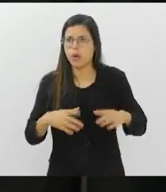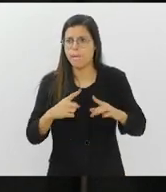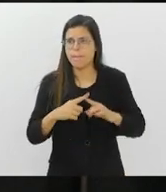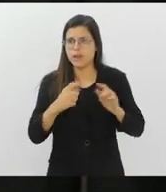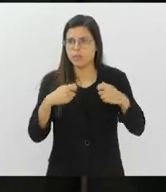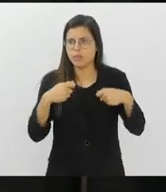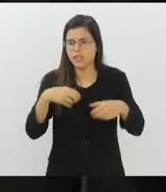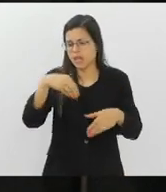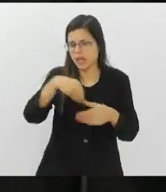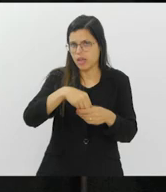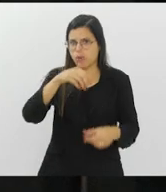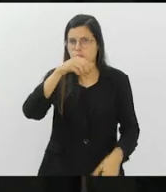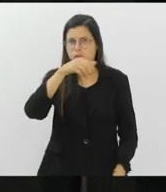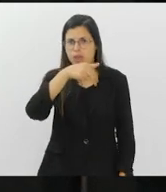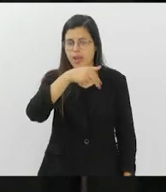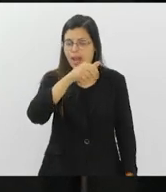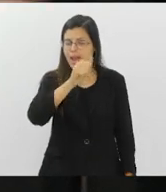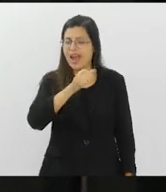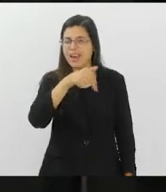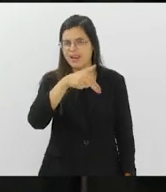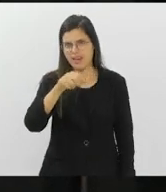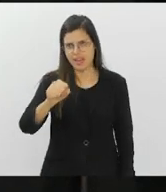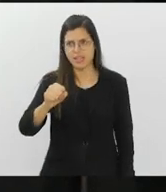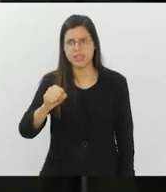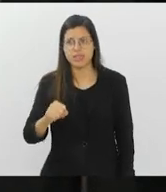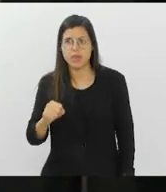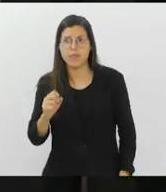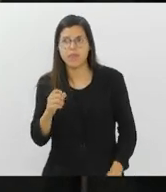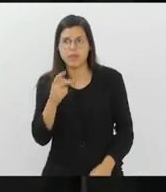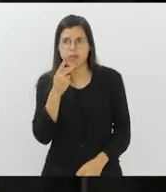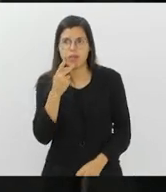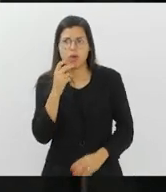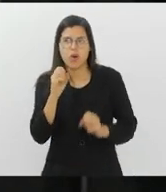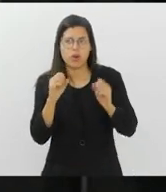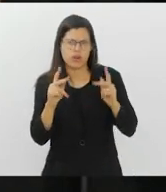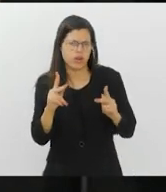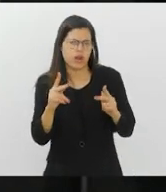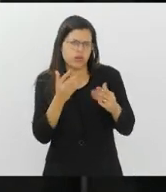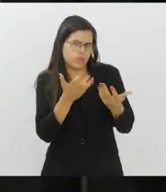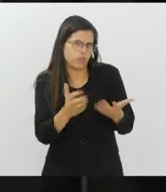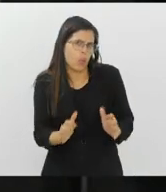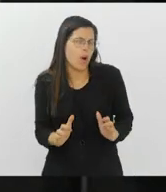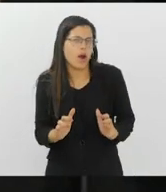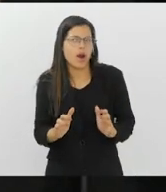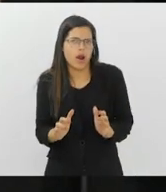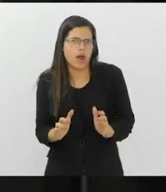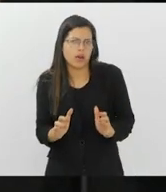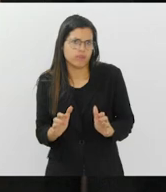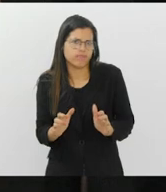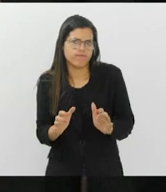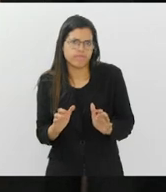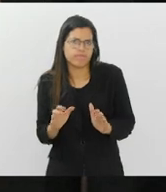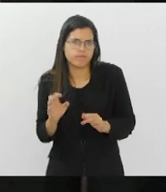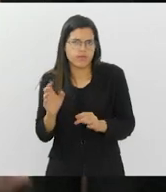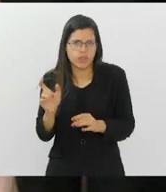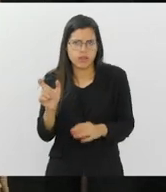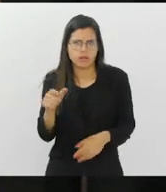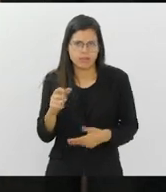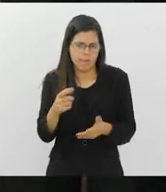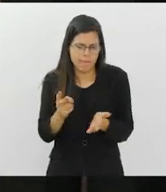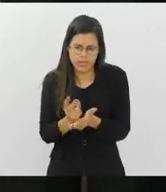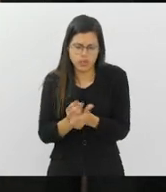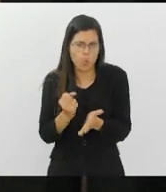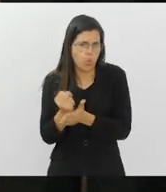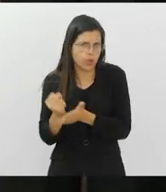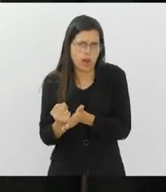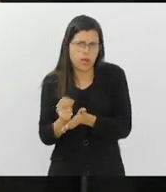da ANS. E aí eu pensei, tudo bem, eles não querem ficar com a gente, ninguém é obrigado a ficar com ninguém, desde que eu